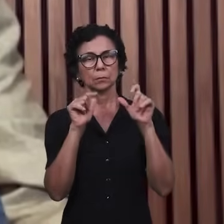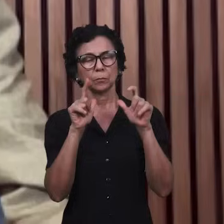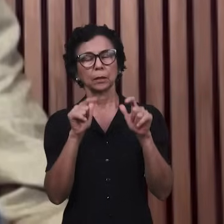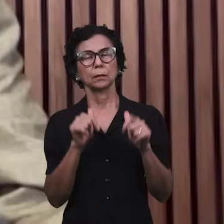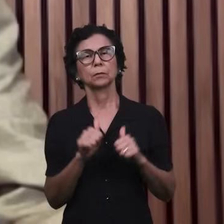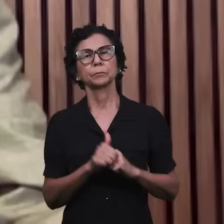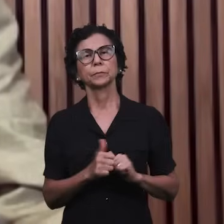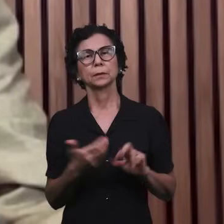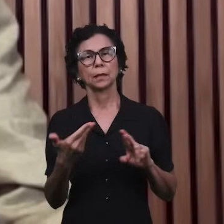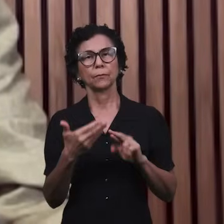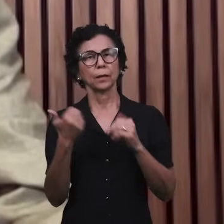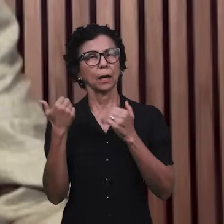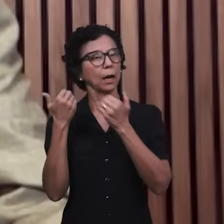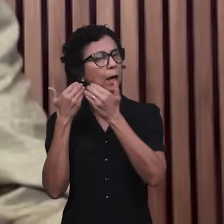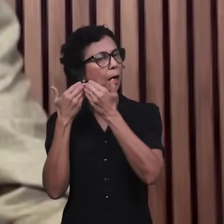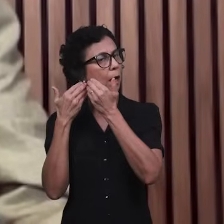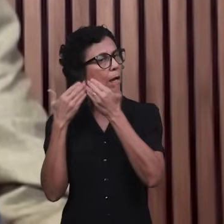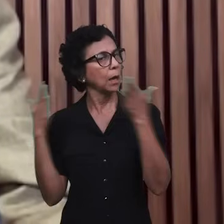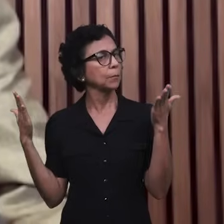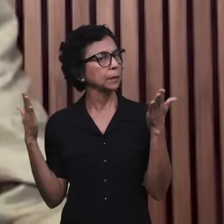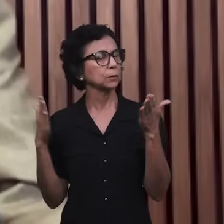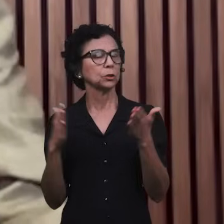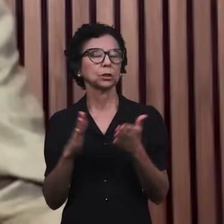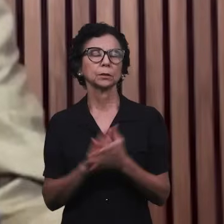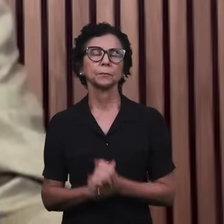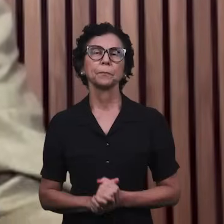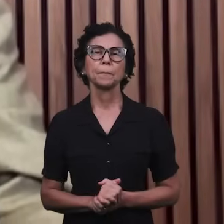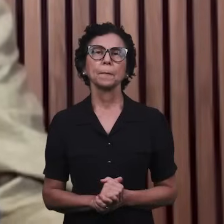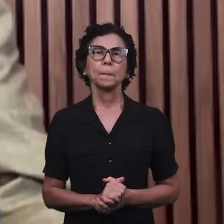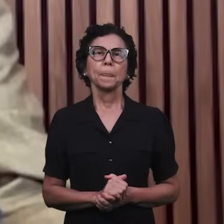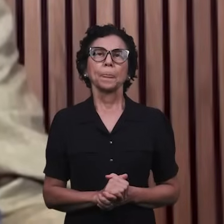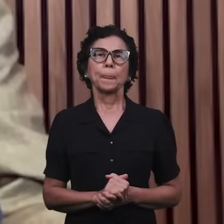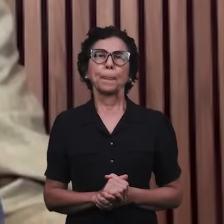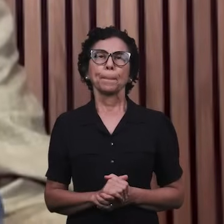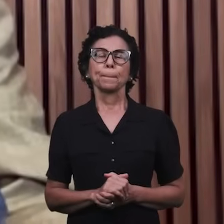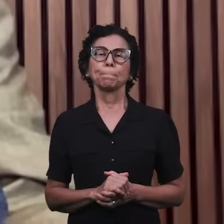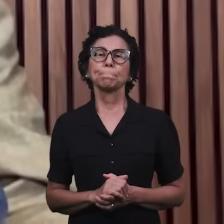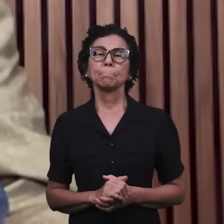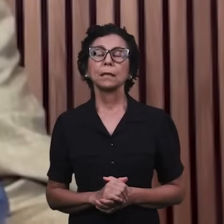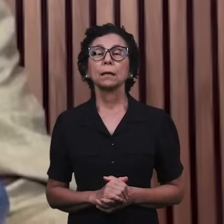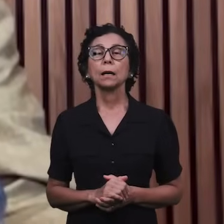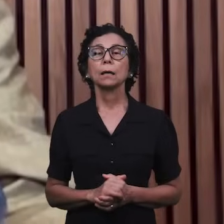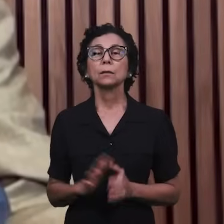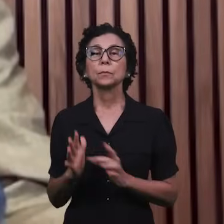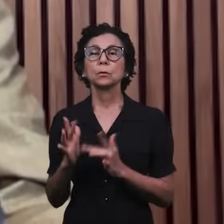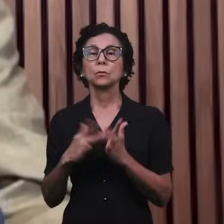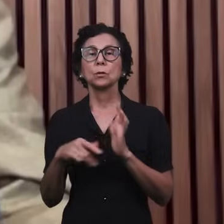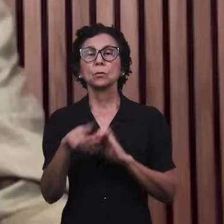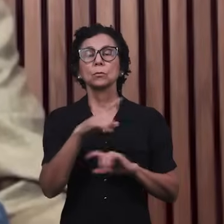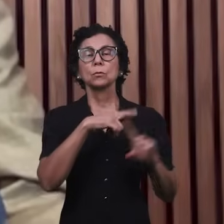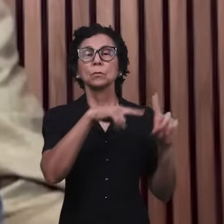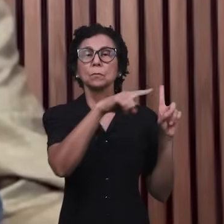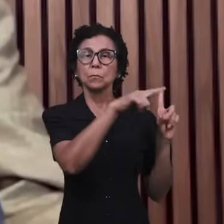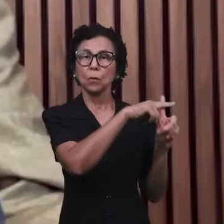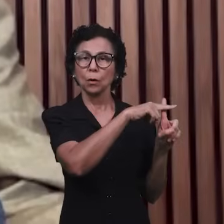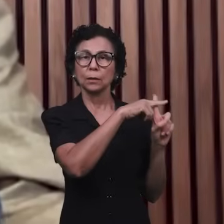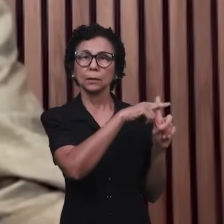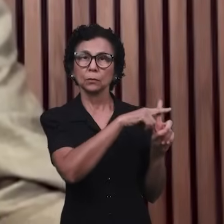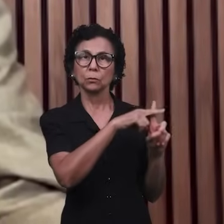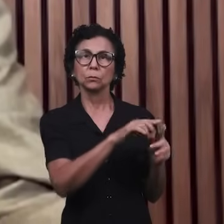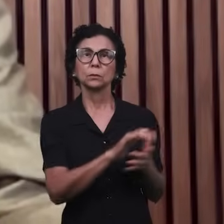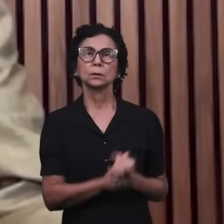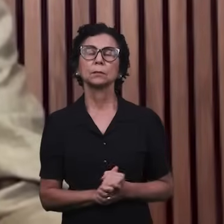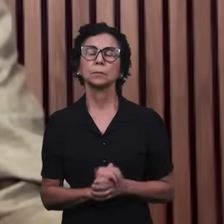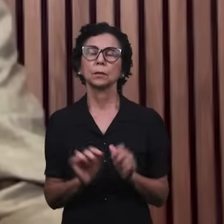audição daquele jovem. E também no clamor na cruz, quando ele fala Eli, Eli,